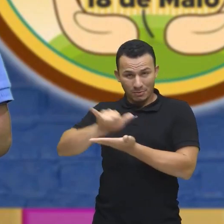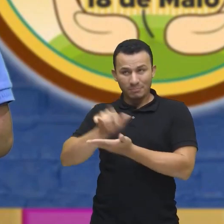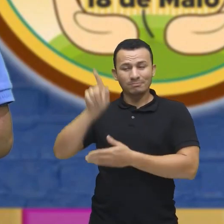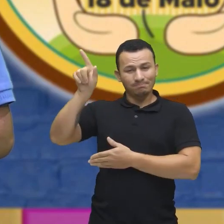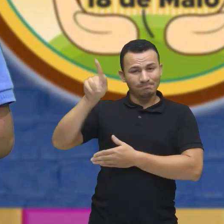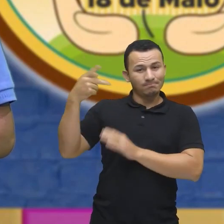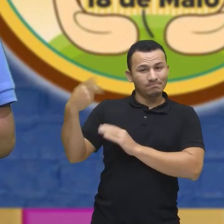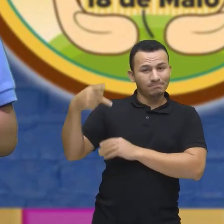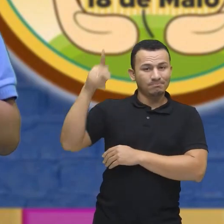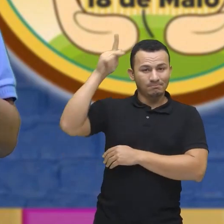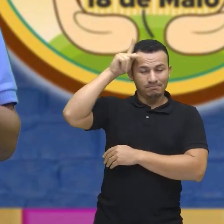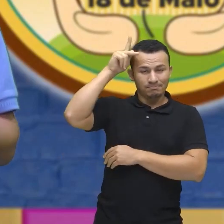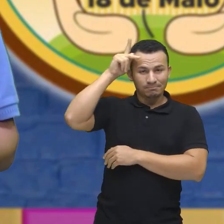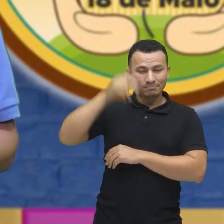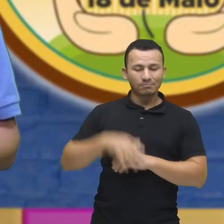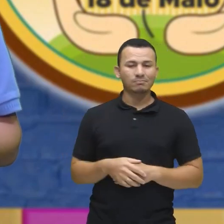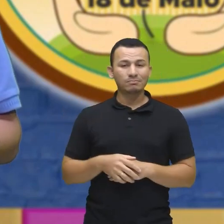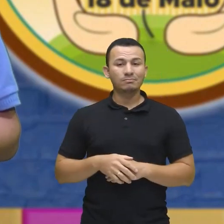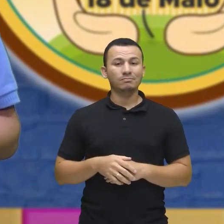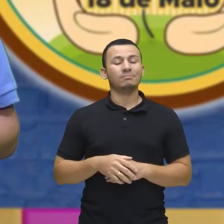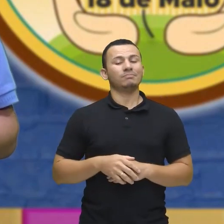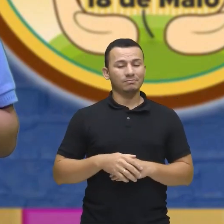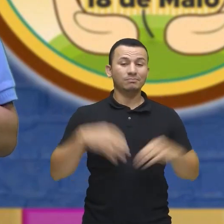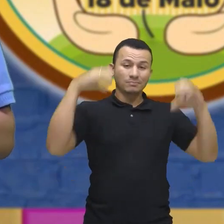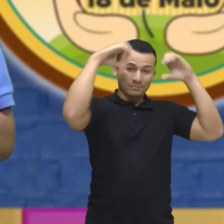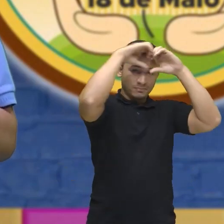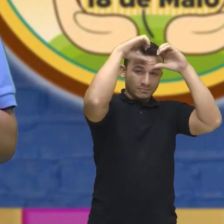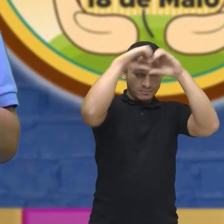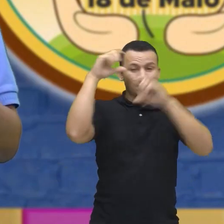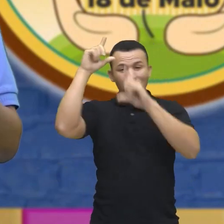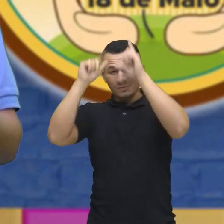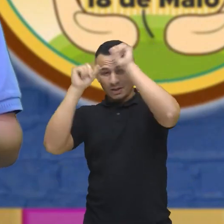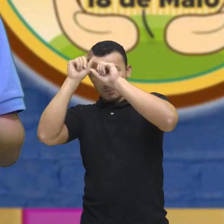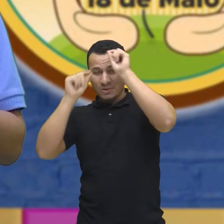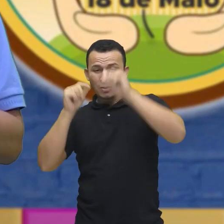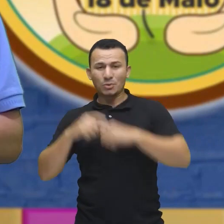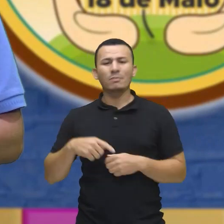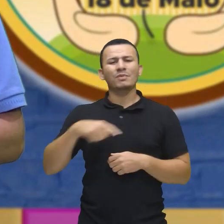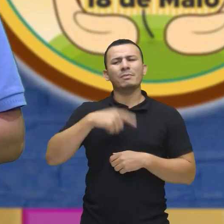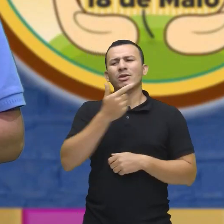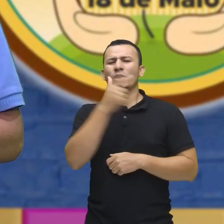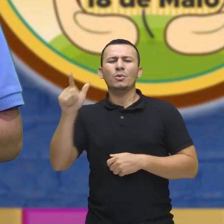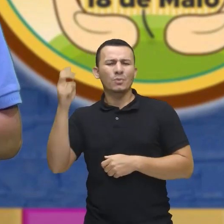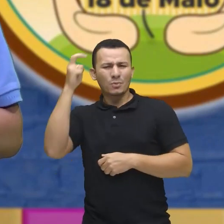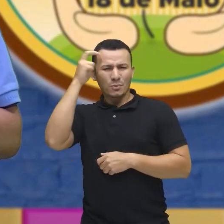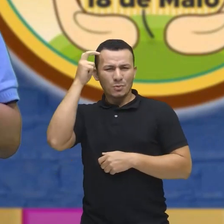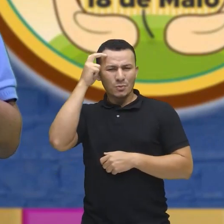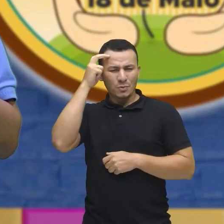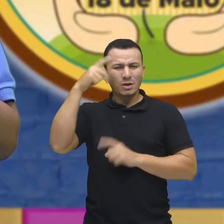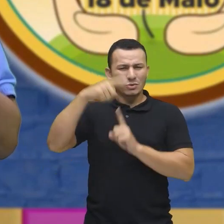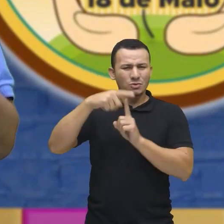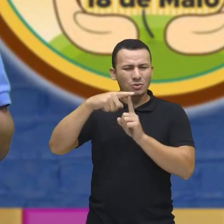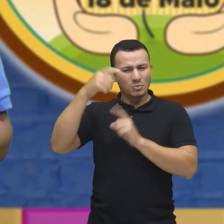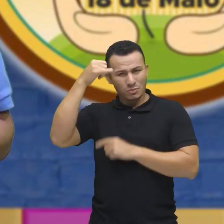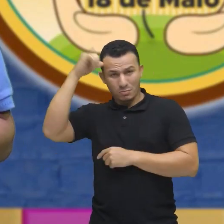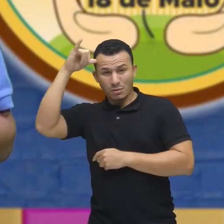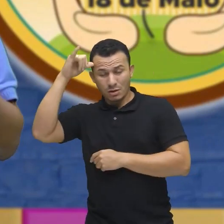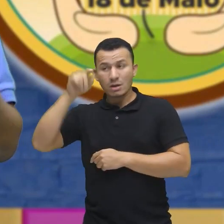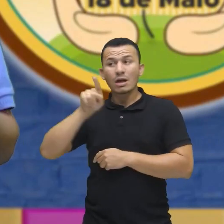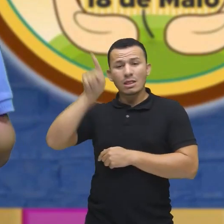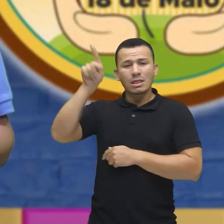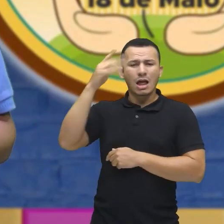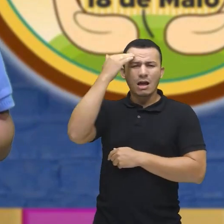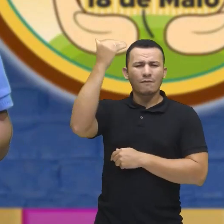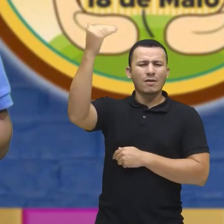de Parintins. Temos o garantido e o caprichoso. Temos outros boi menores, não é verdade? Mas os mais conhecidos na